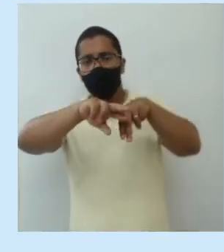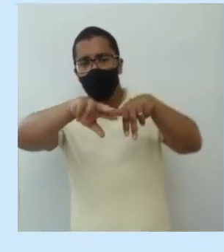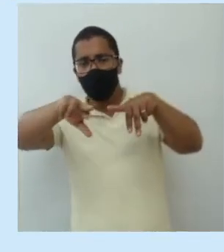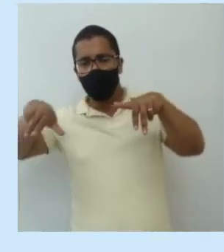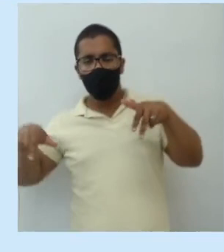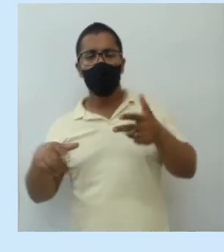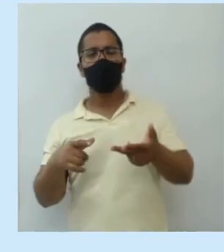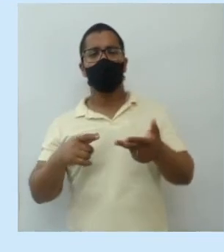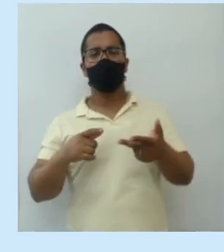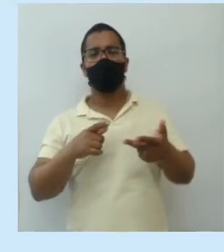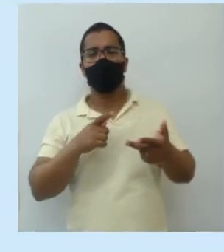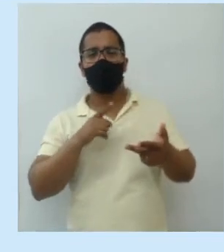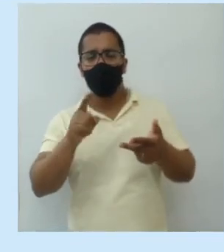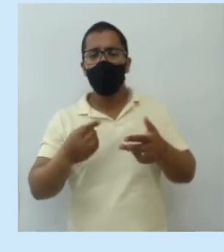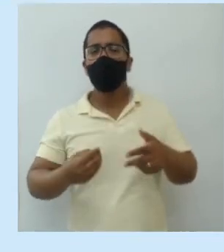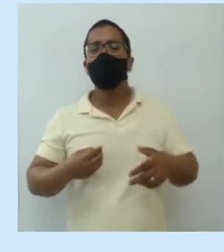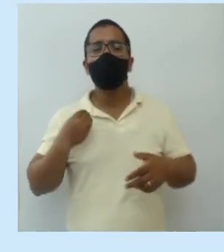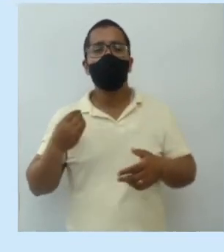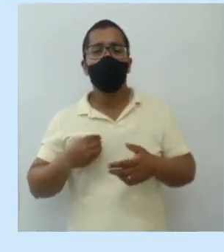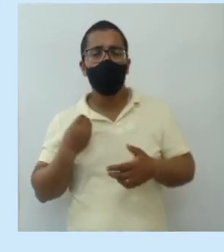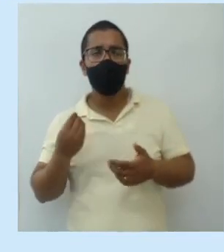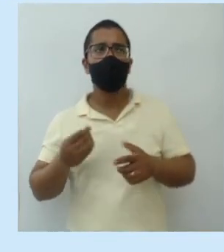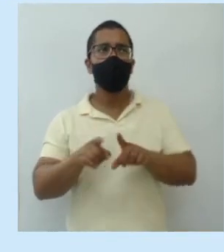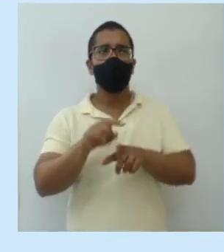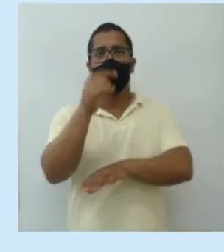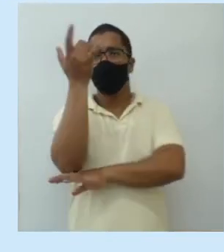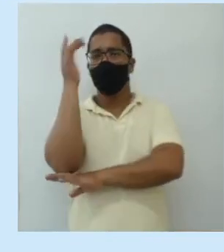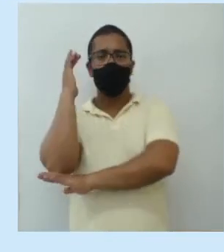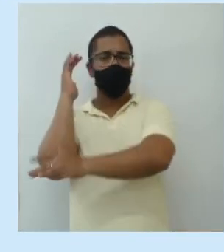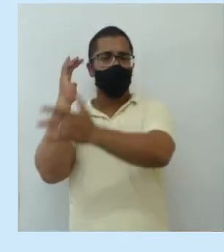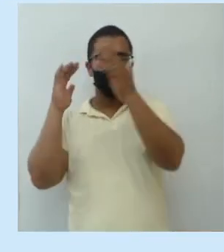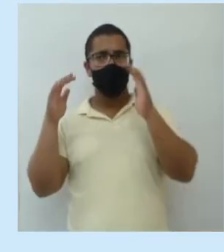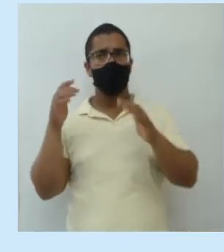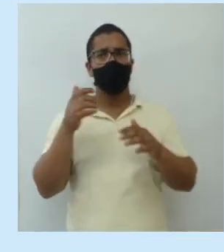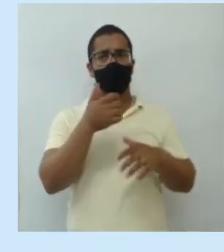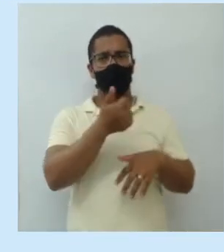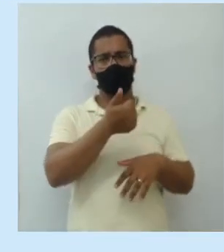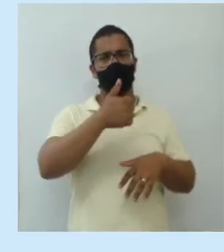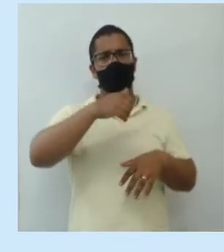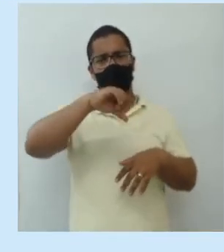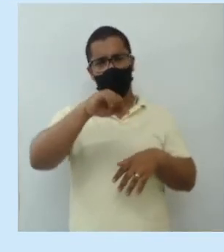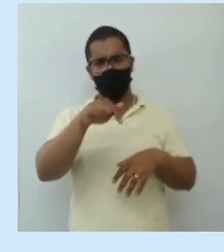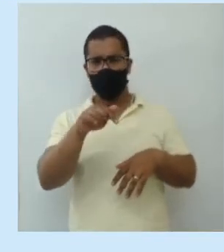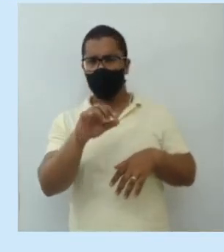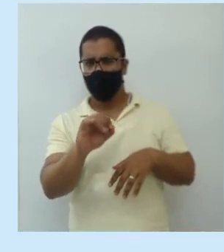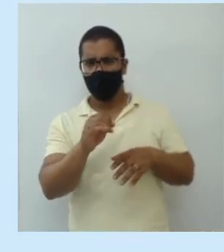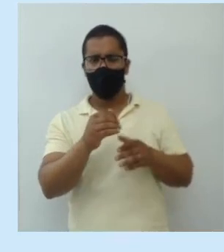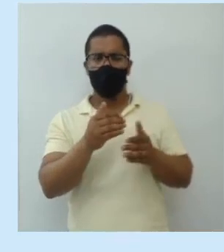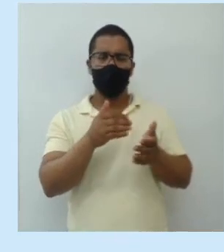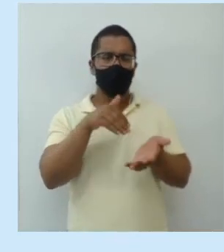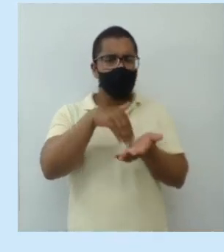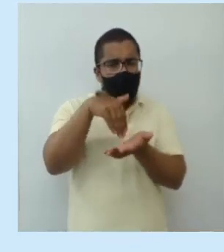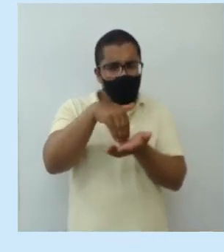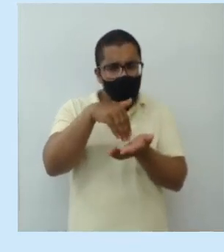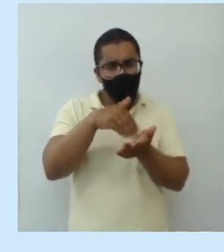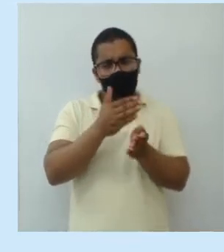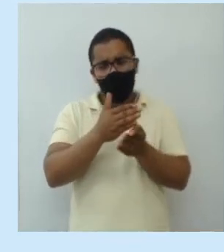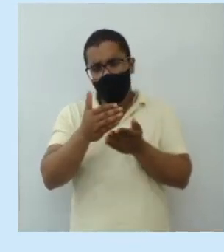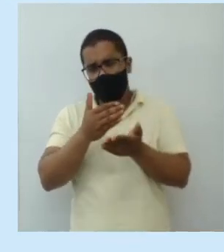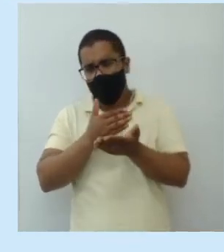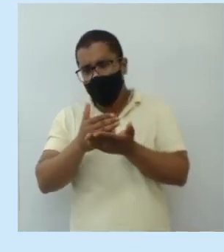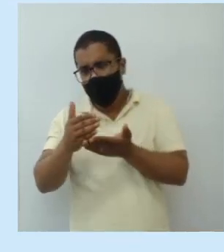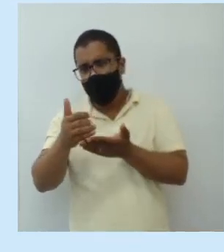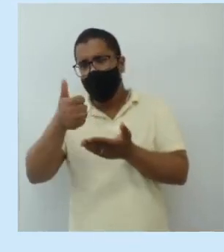sexual, da qualidade de vida, do meio ambiente, né? Então, final da década de 70 e início, né, da década de